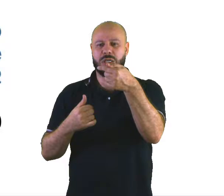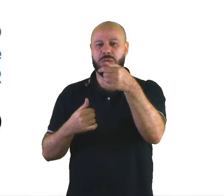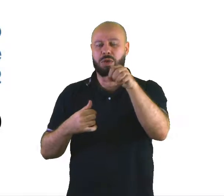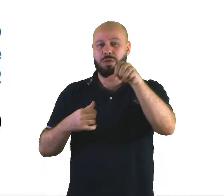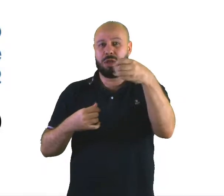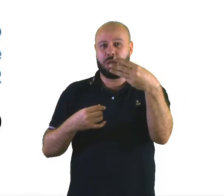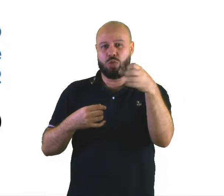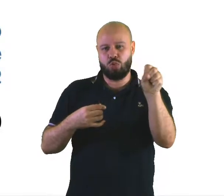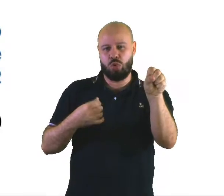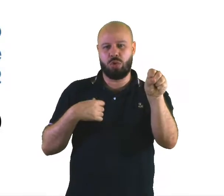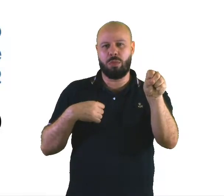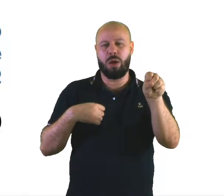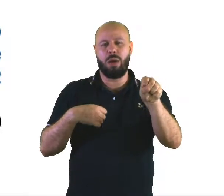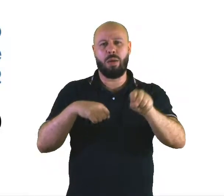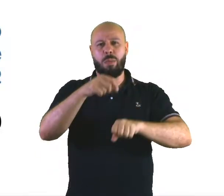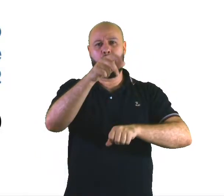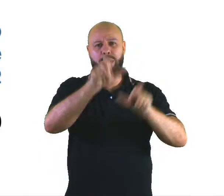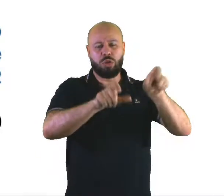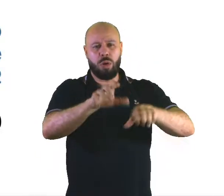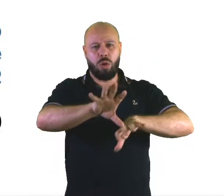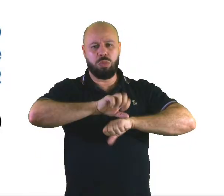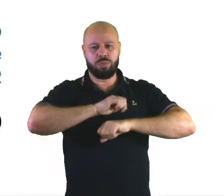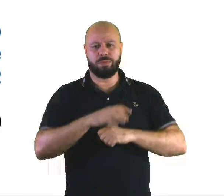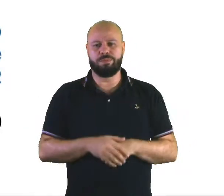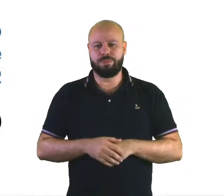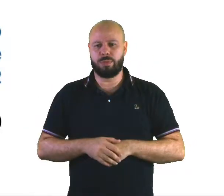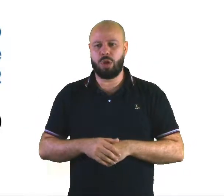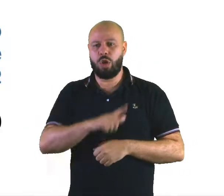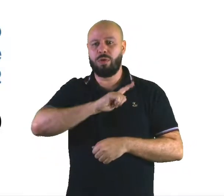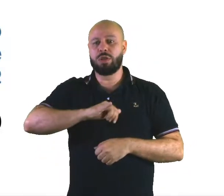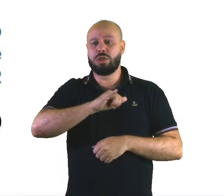7.938 infectados. O governo diz que